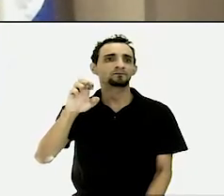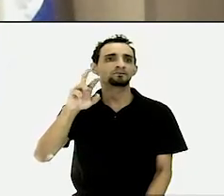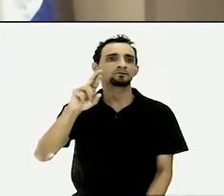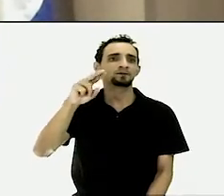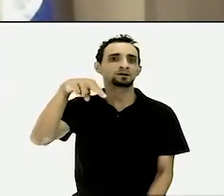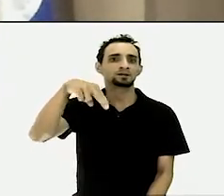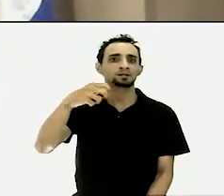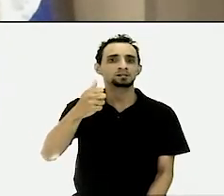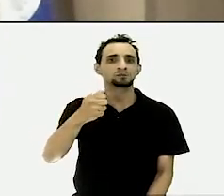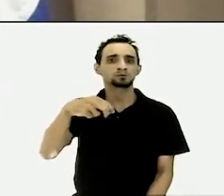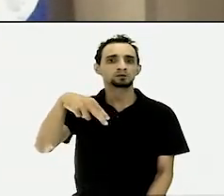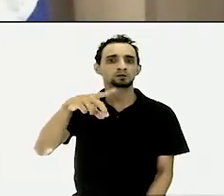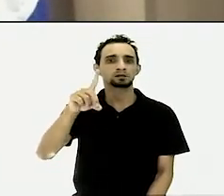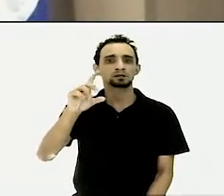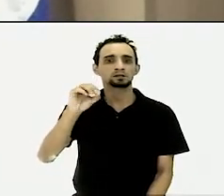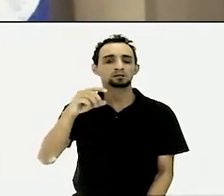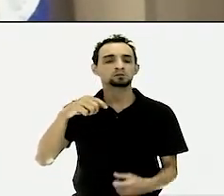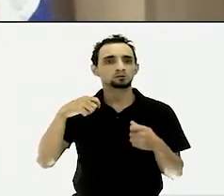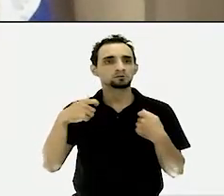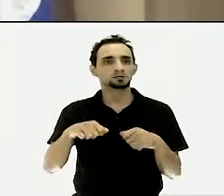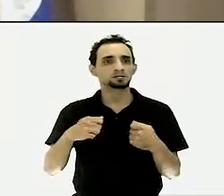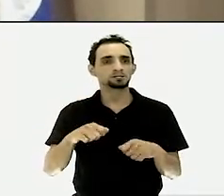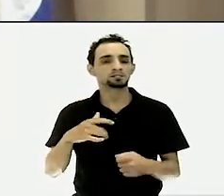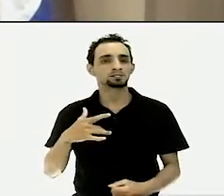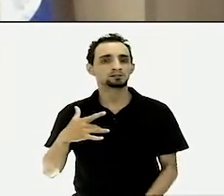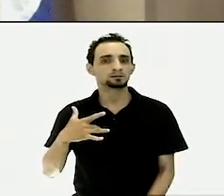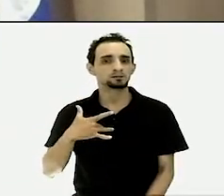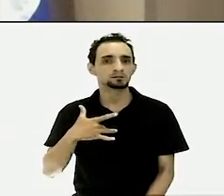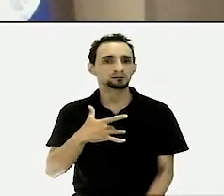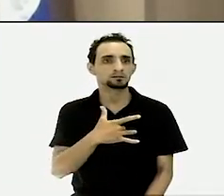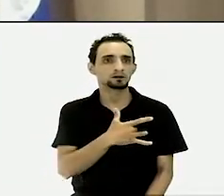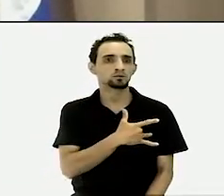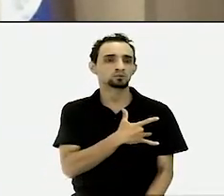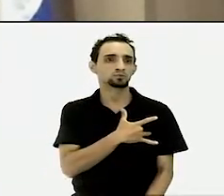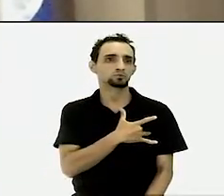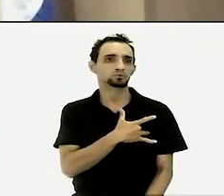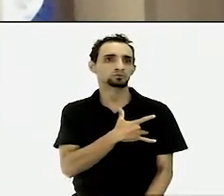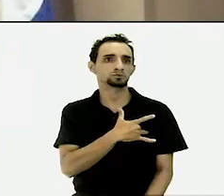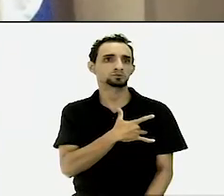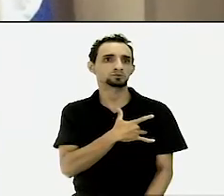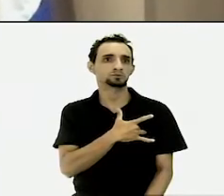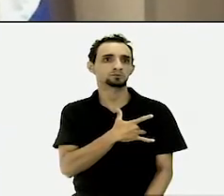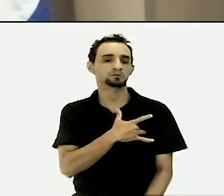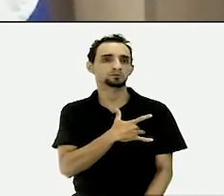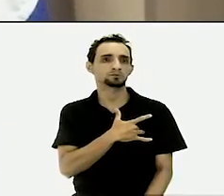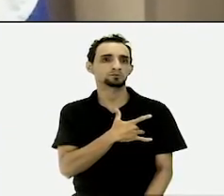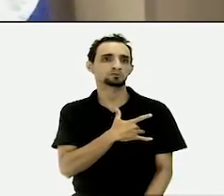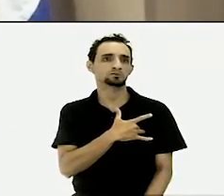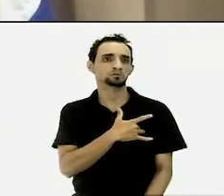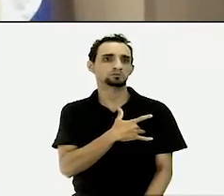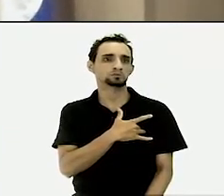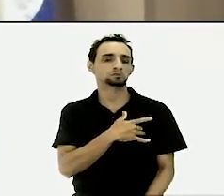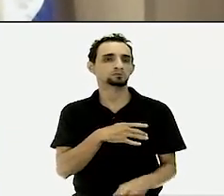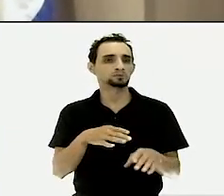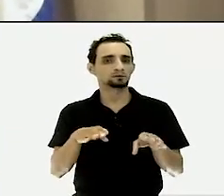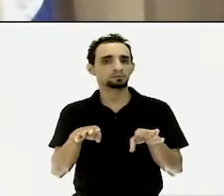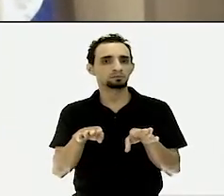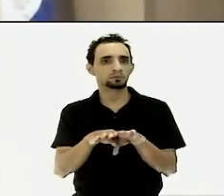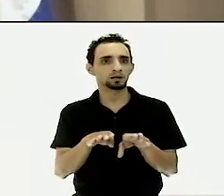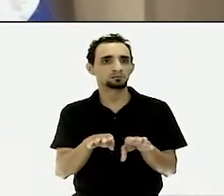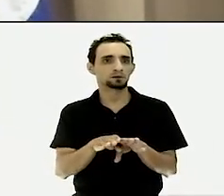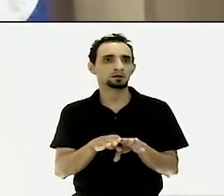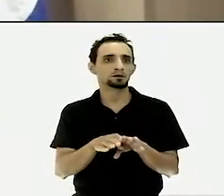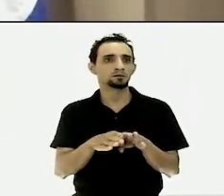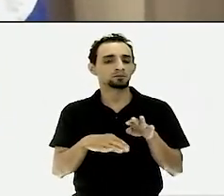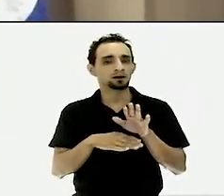um médico de família, por um clínico no posto, no seu bairro, se bem tratada, se bem cuidada, não vai chegar